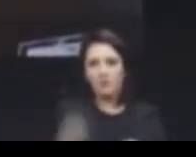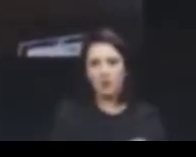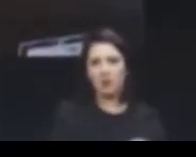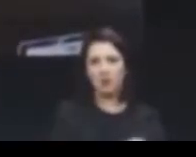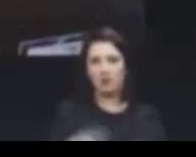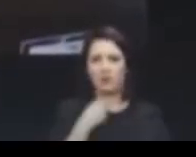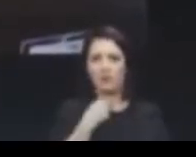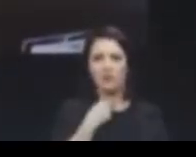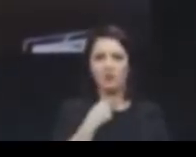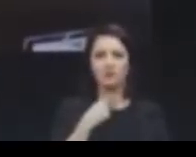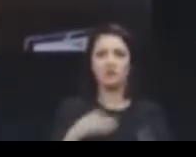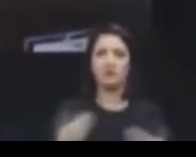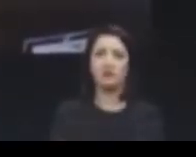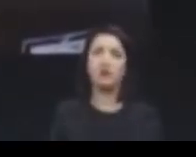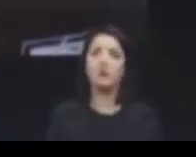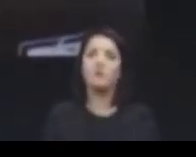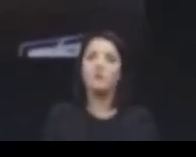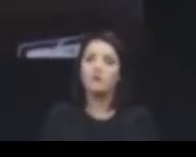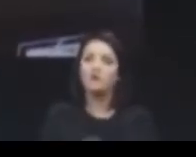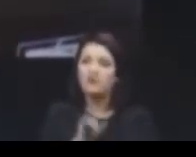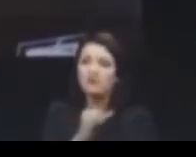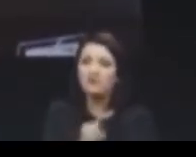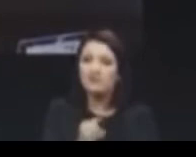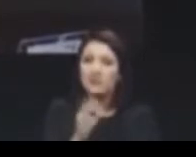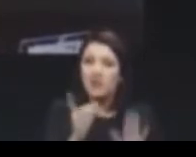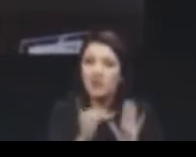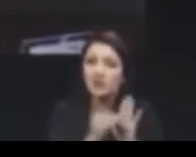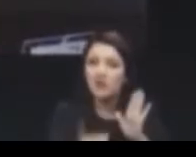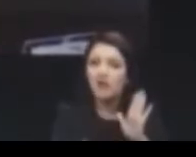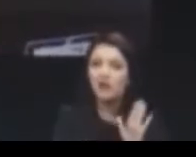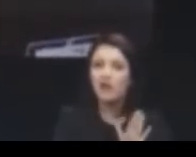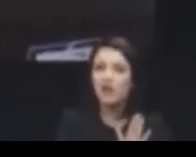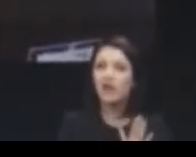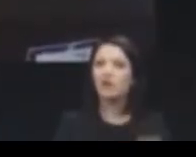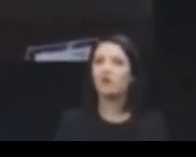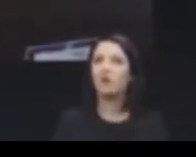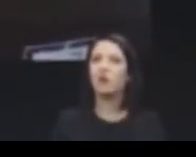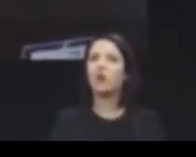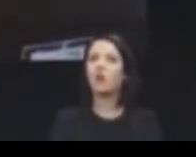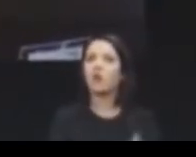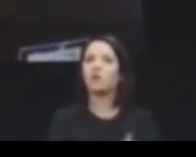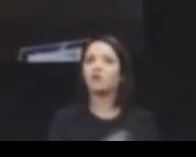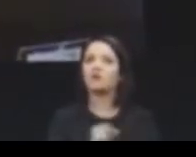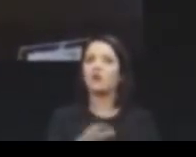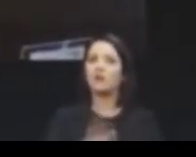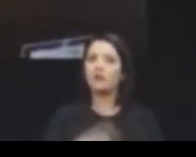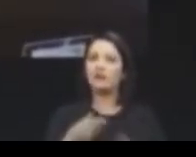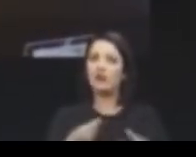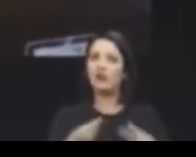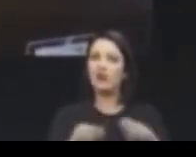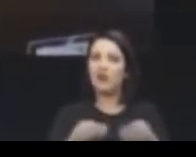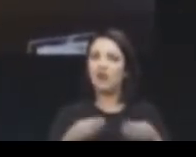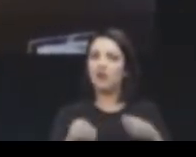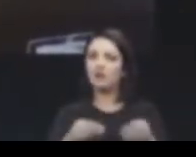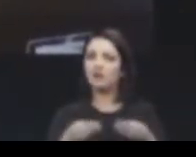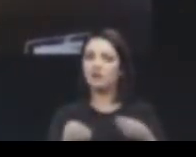E, por isso, se algum decreto viesse, por acaso, a flexibilizar,